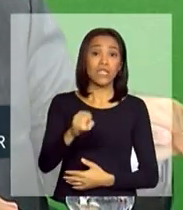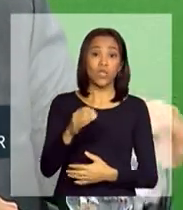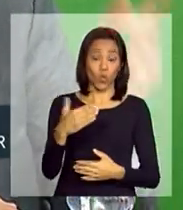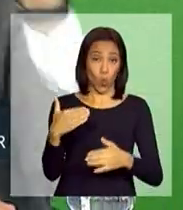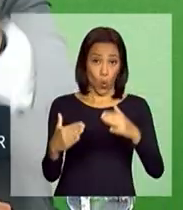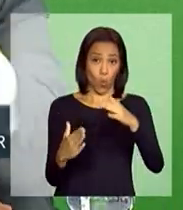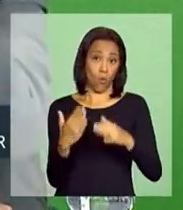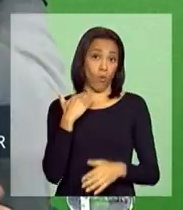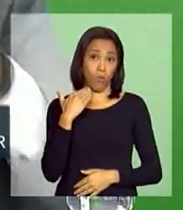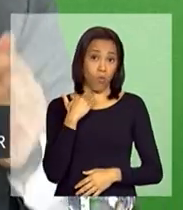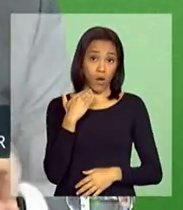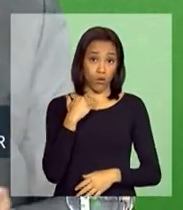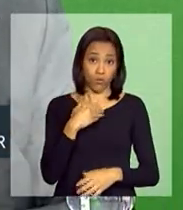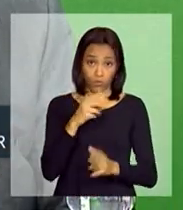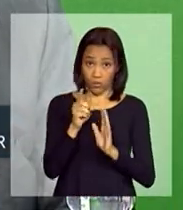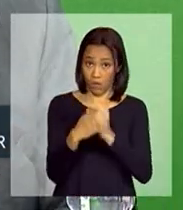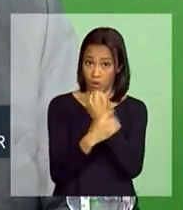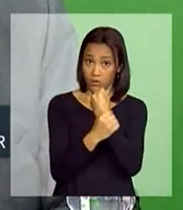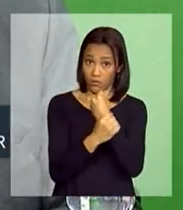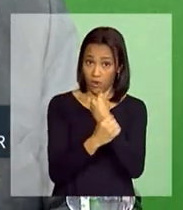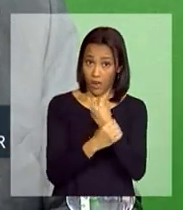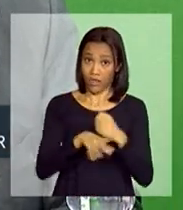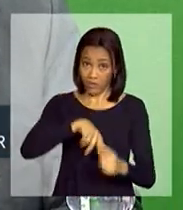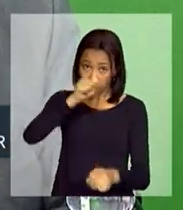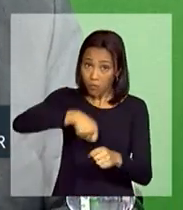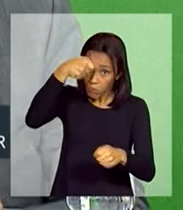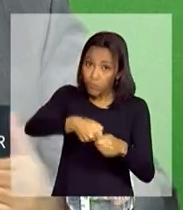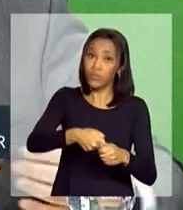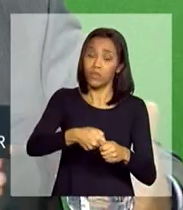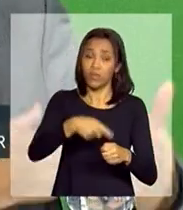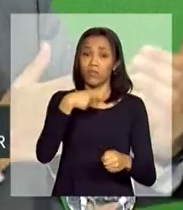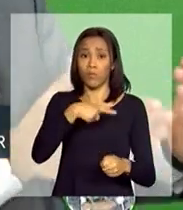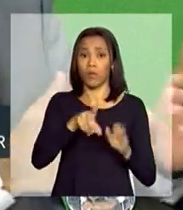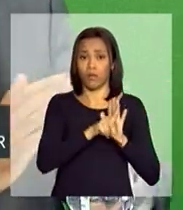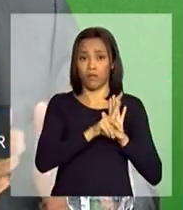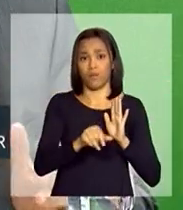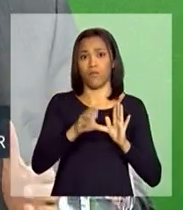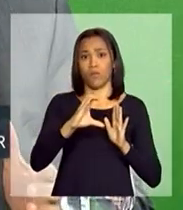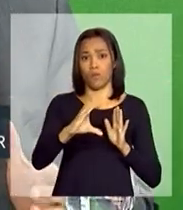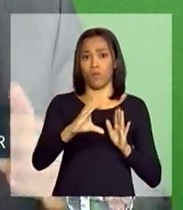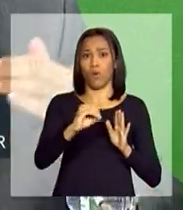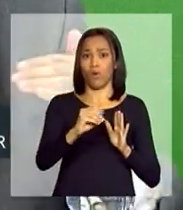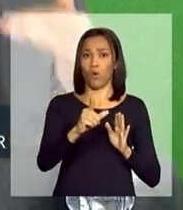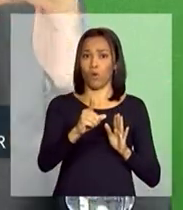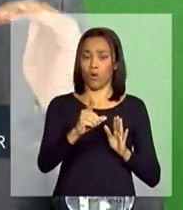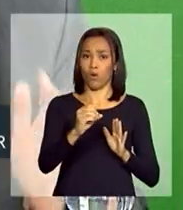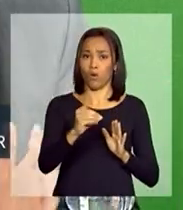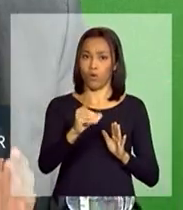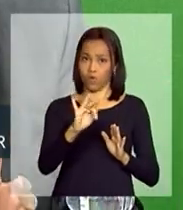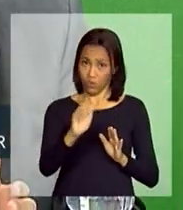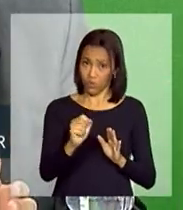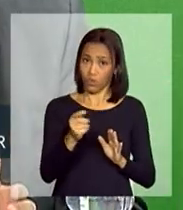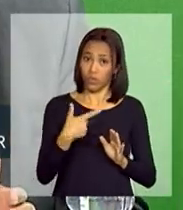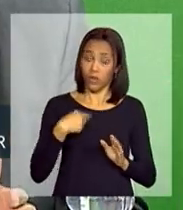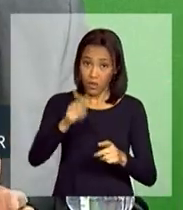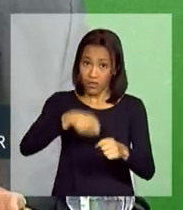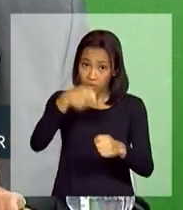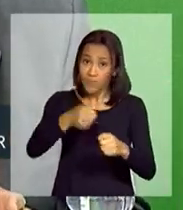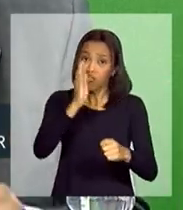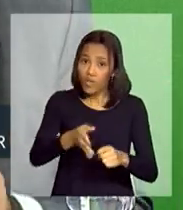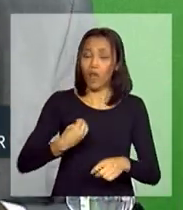garantir que está aqui agora vai ser punidos claro então até passo para eles especificar e o seguinte as sanções já existem